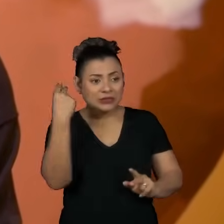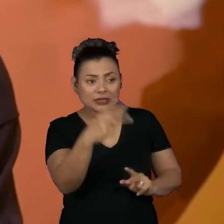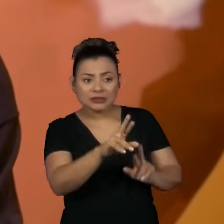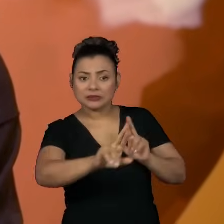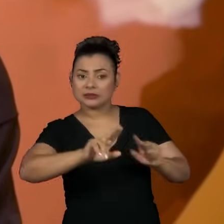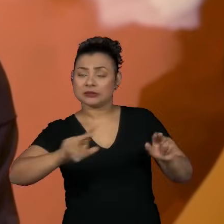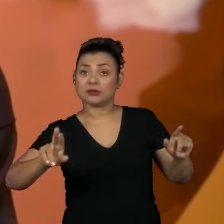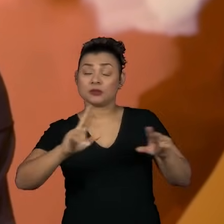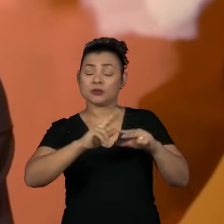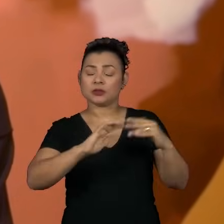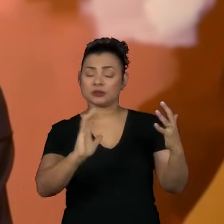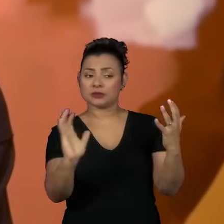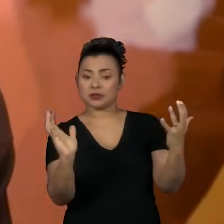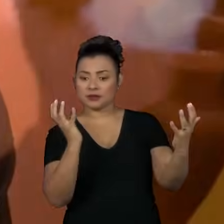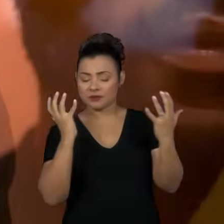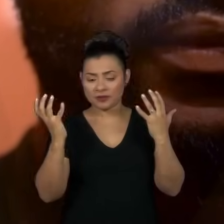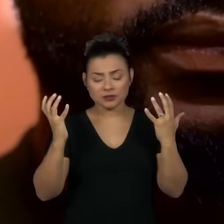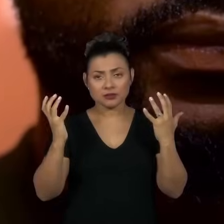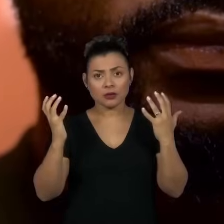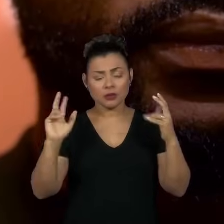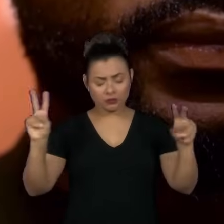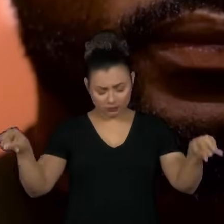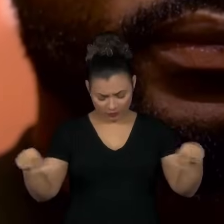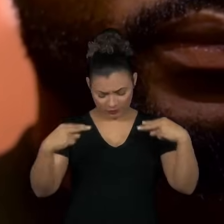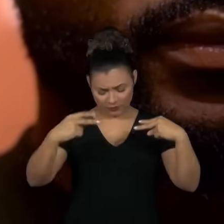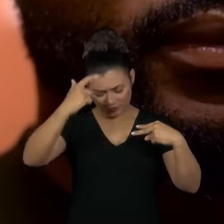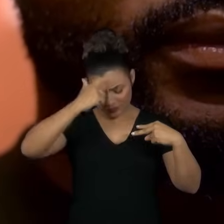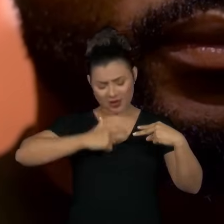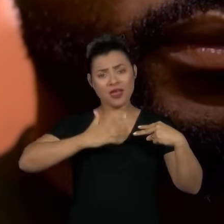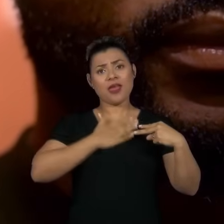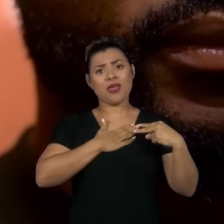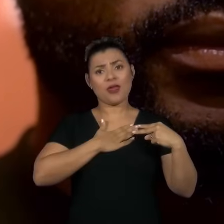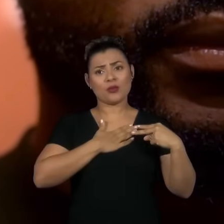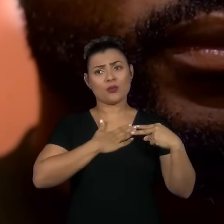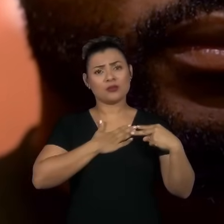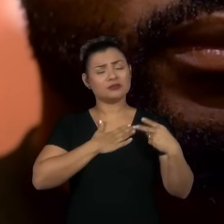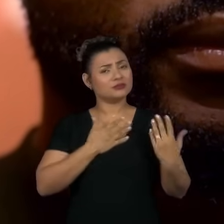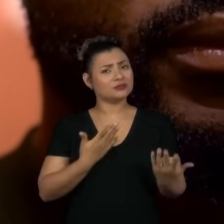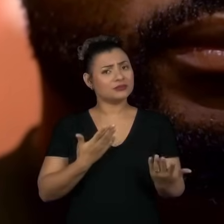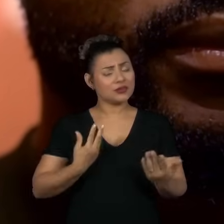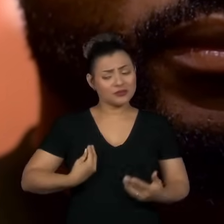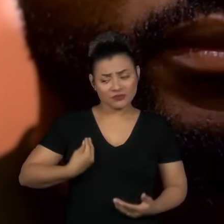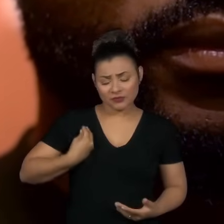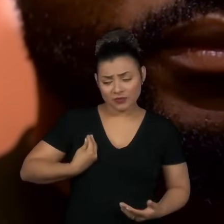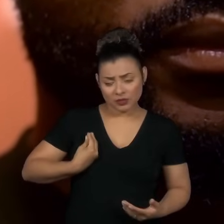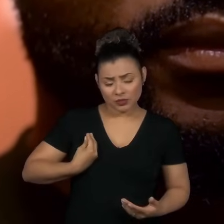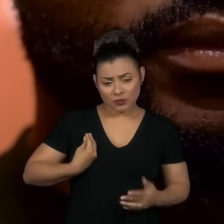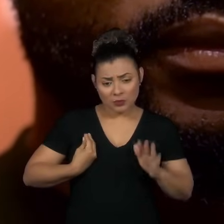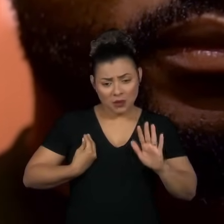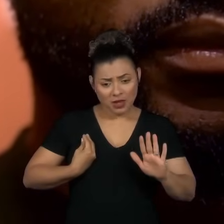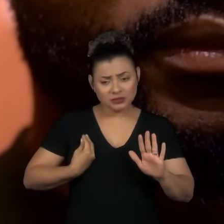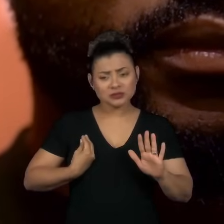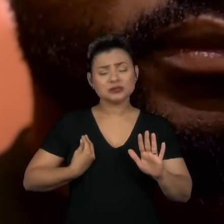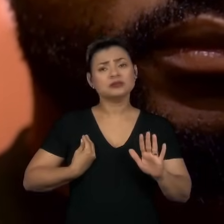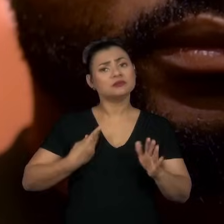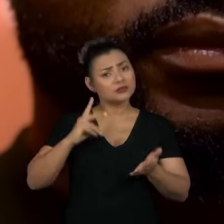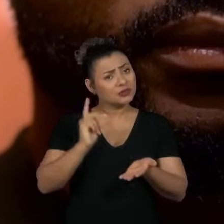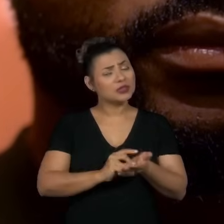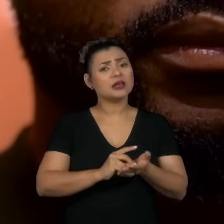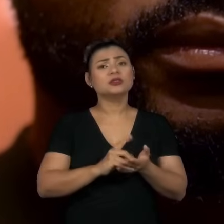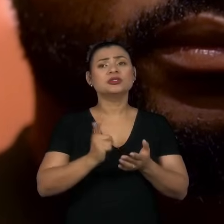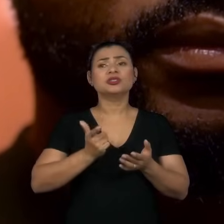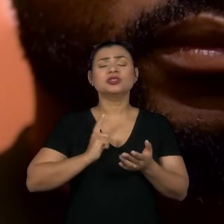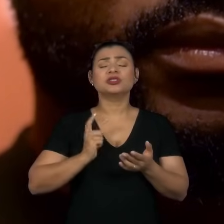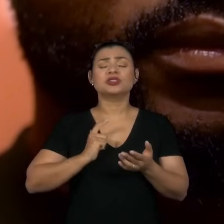pressão de me enxergar como um tema, né? Não como um sujeito vivo, assim como as pessoas ao meu entorno, elas